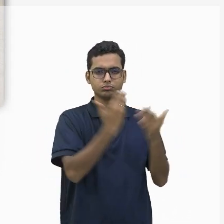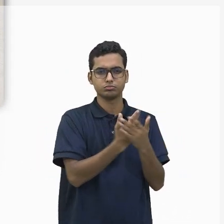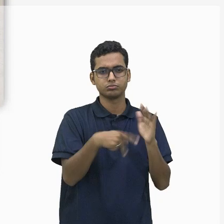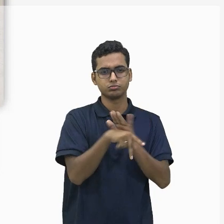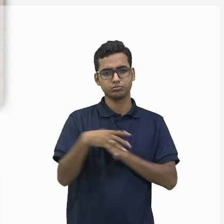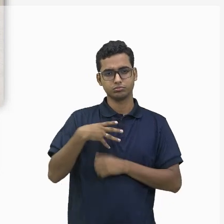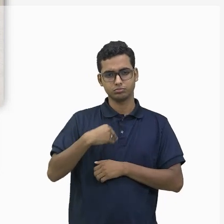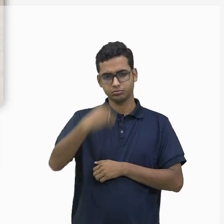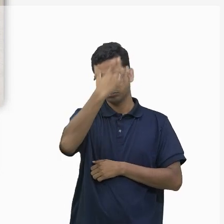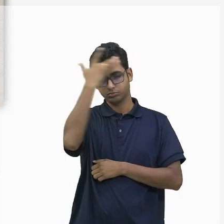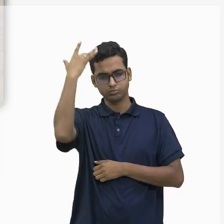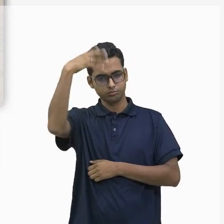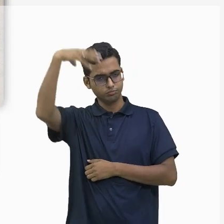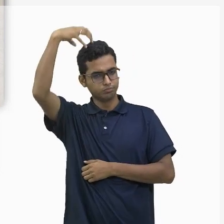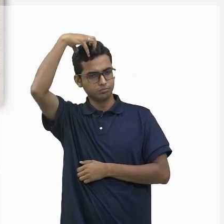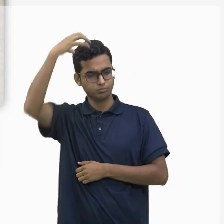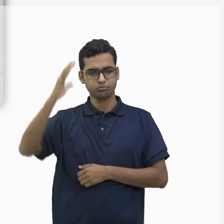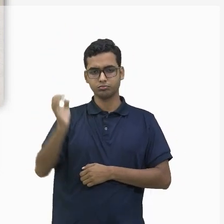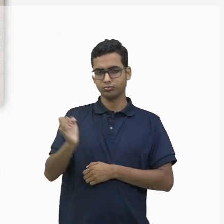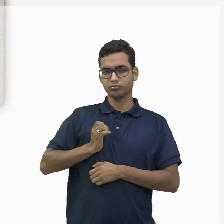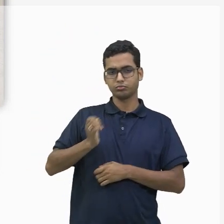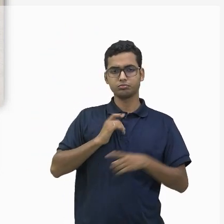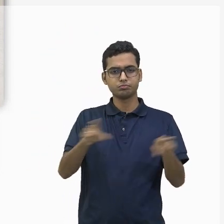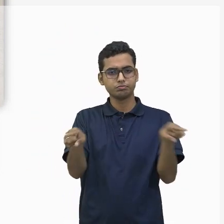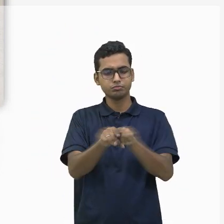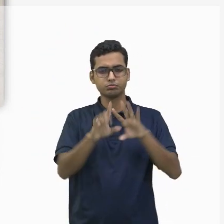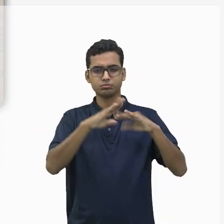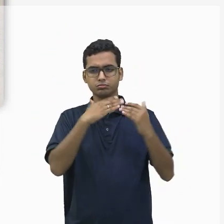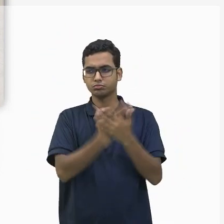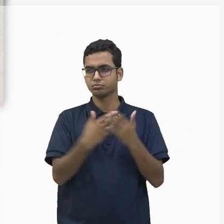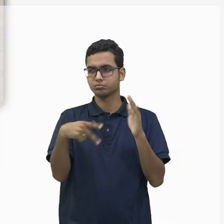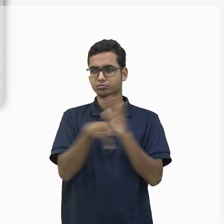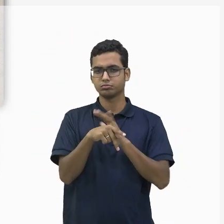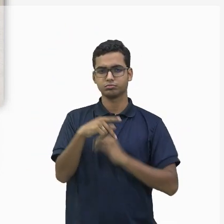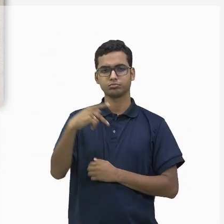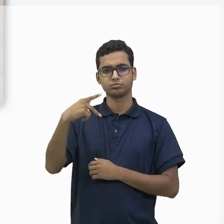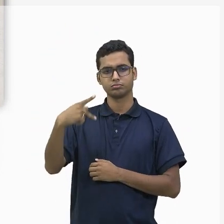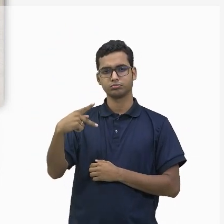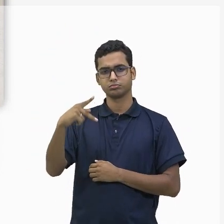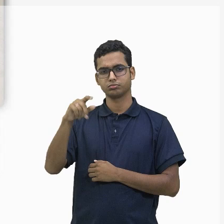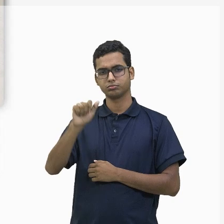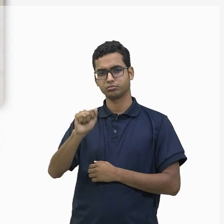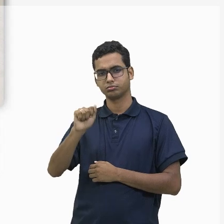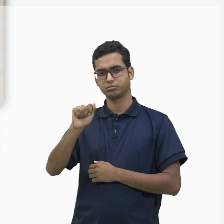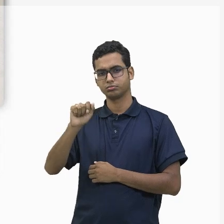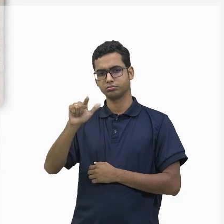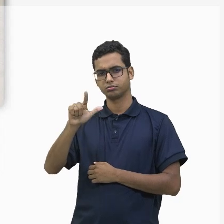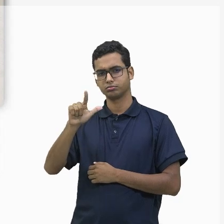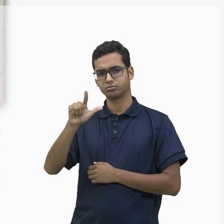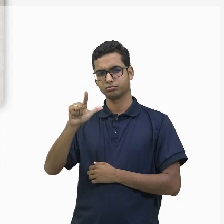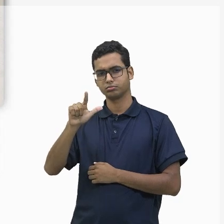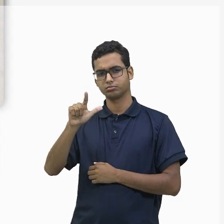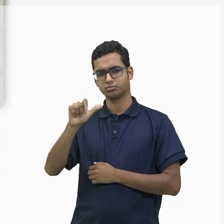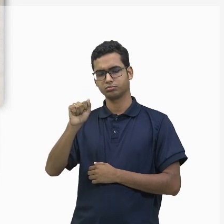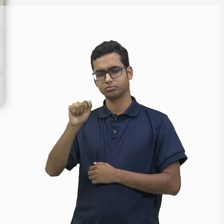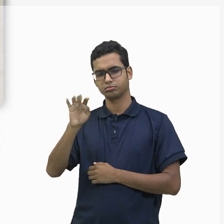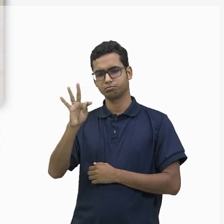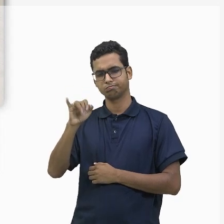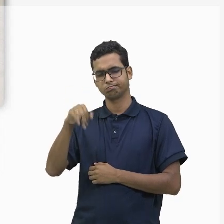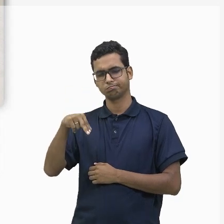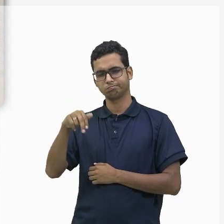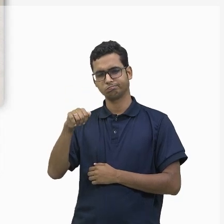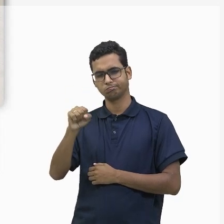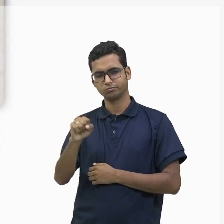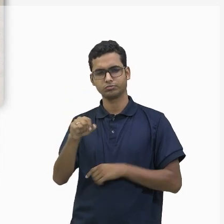de nobres, conhecidas, então, como escolas palatinas. Os nobres eram preparados